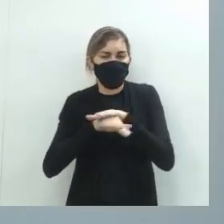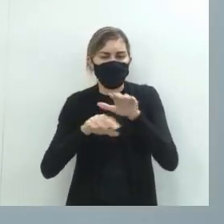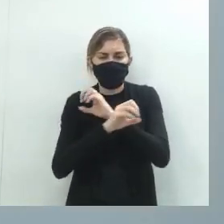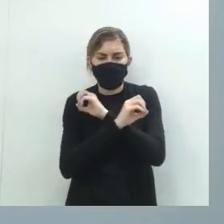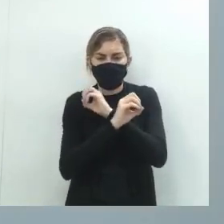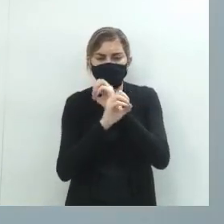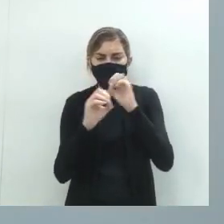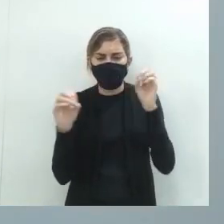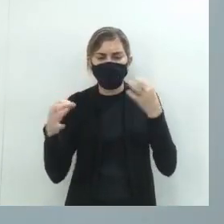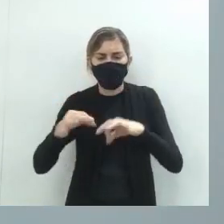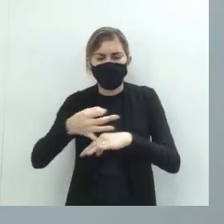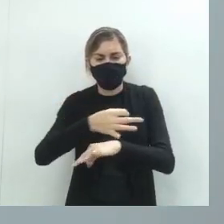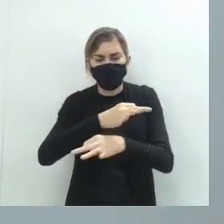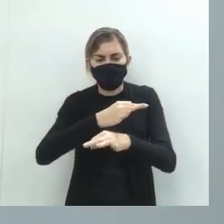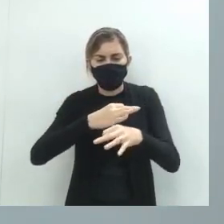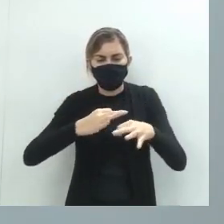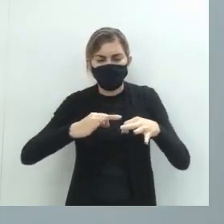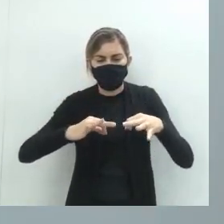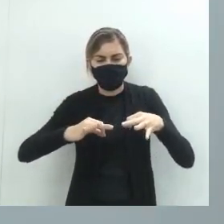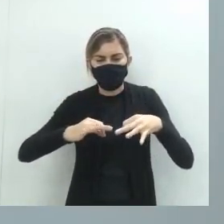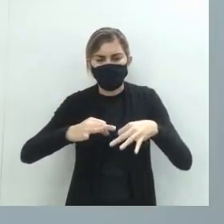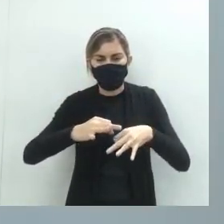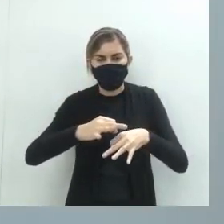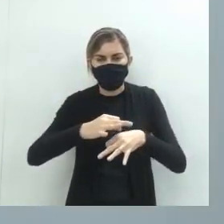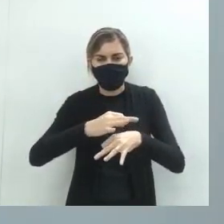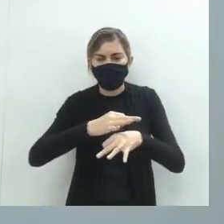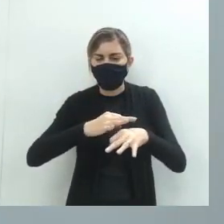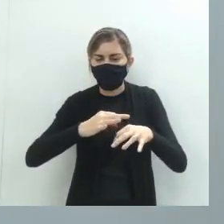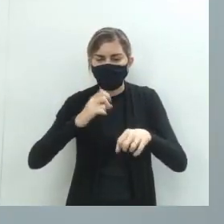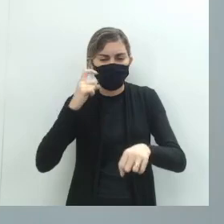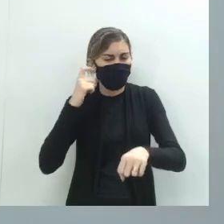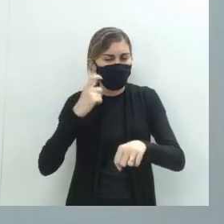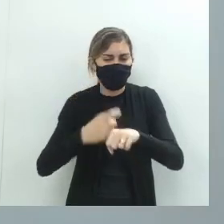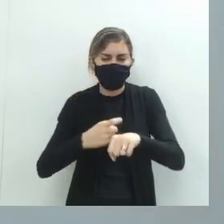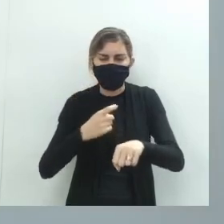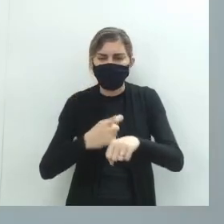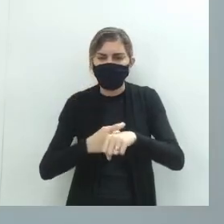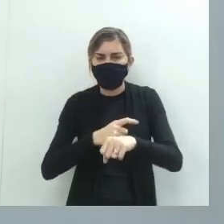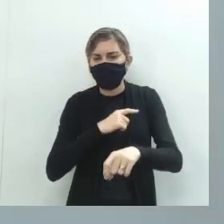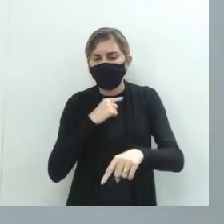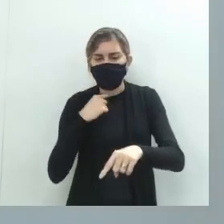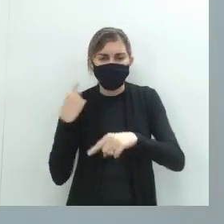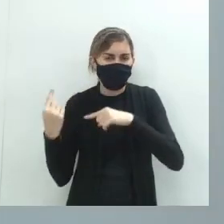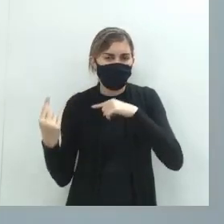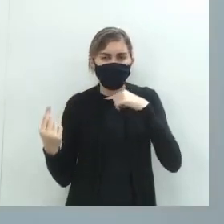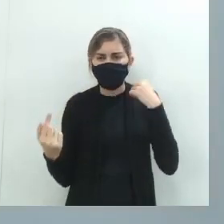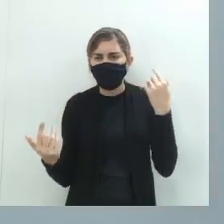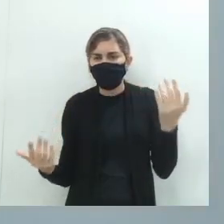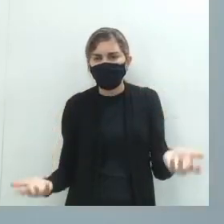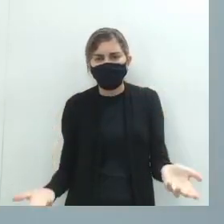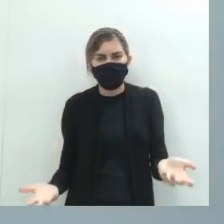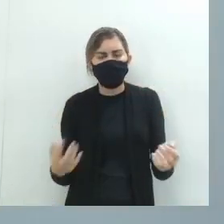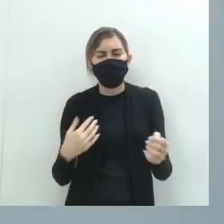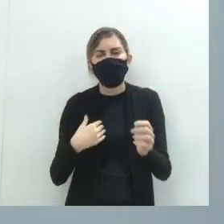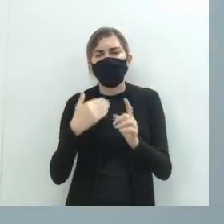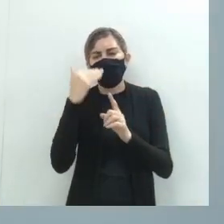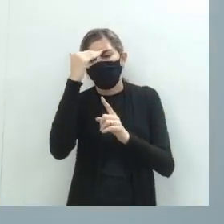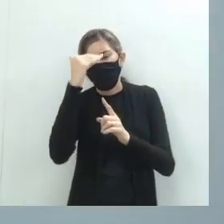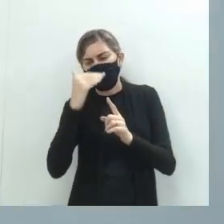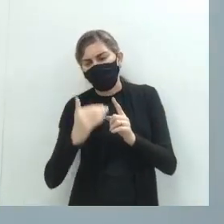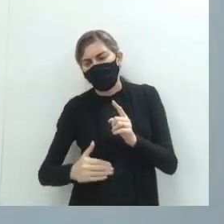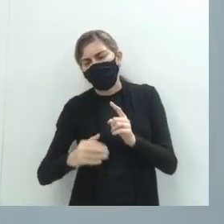a agitação molecular, pedrifica e morre. Criogenia pura. Então, estado térmico em